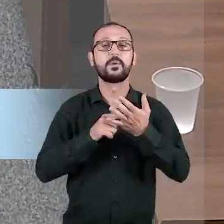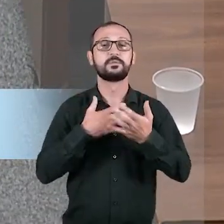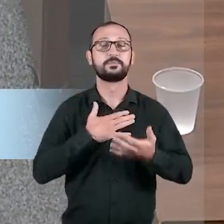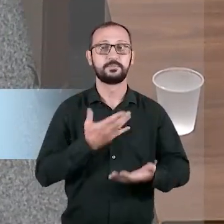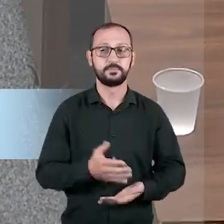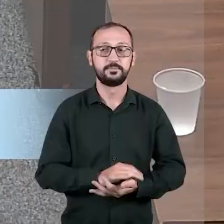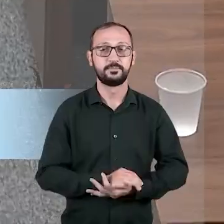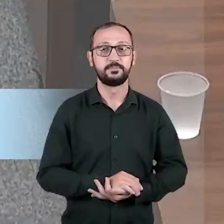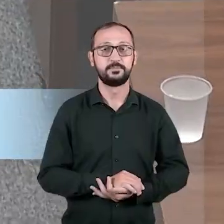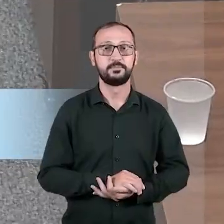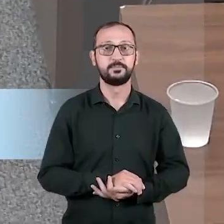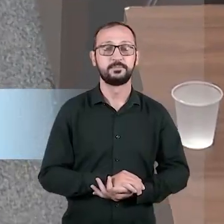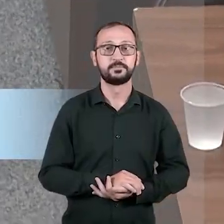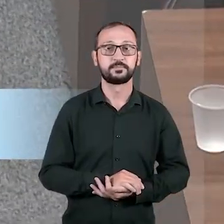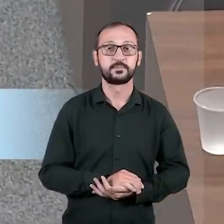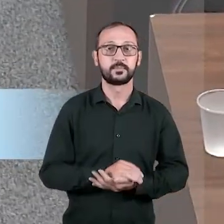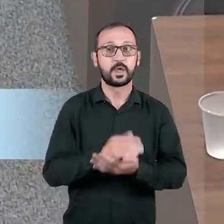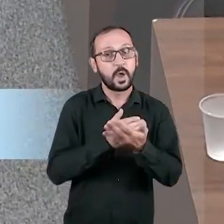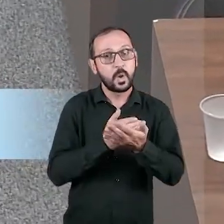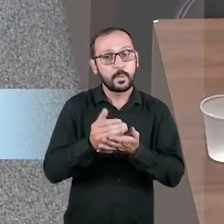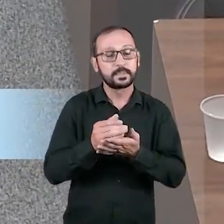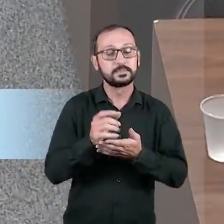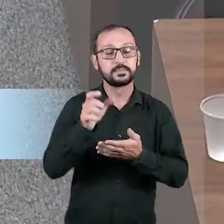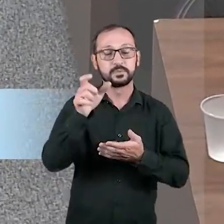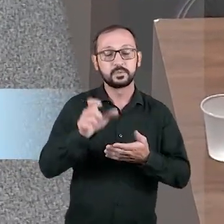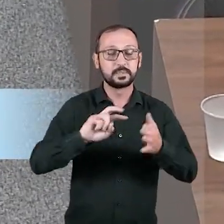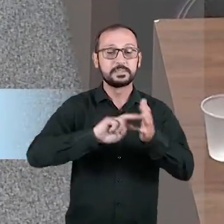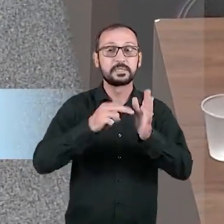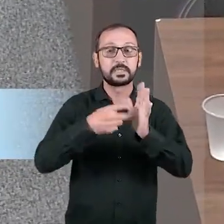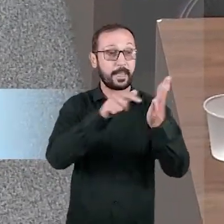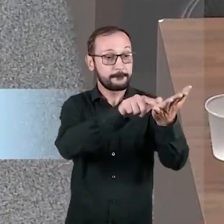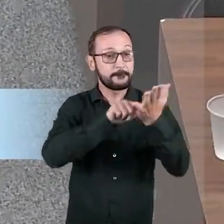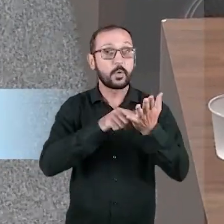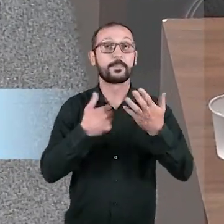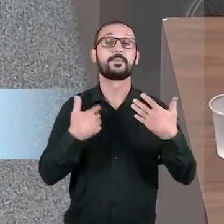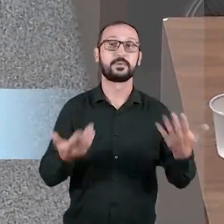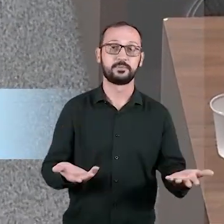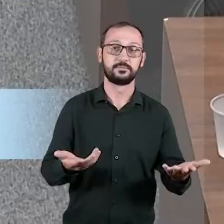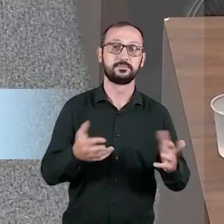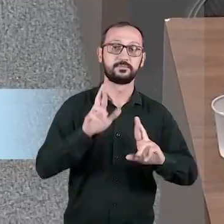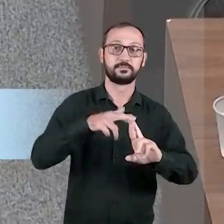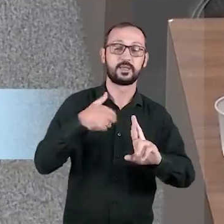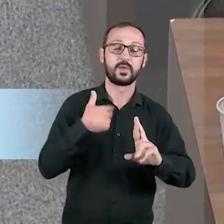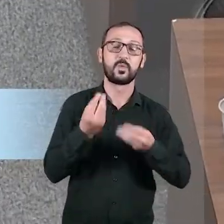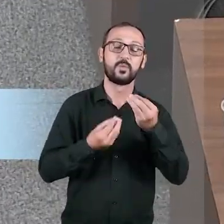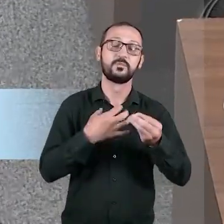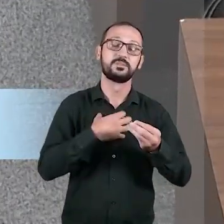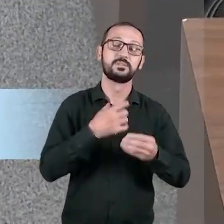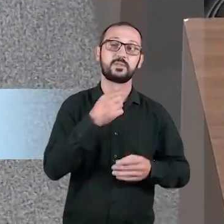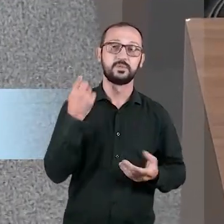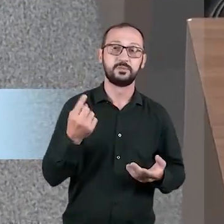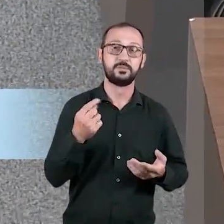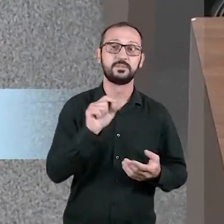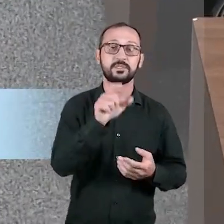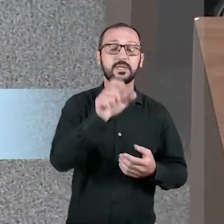representa para mim? E aí, a partir dessa figura, do que ela me representa, é o tamanho da minha perda.